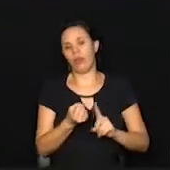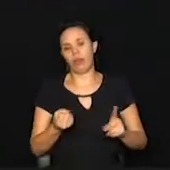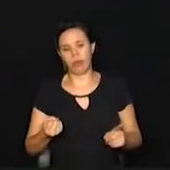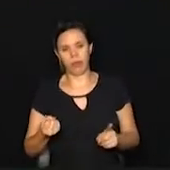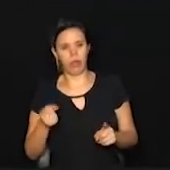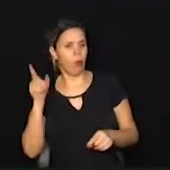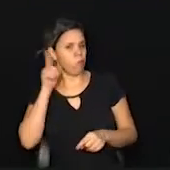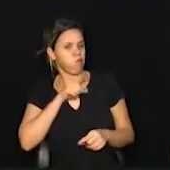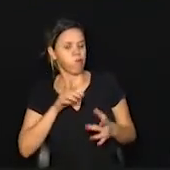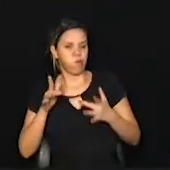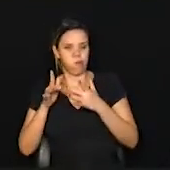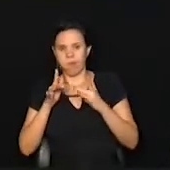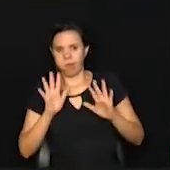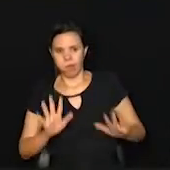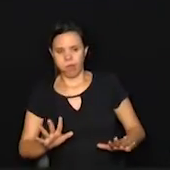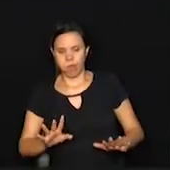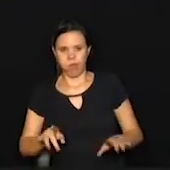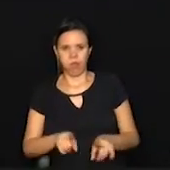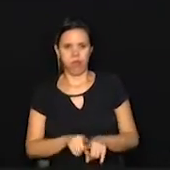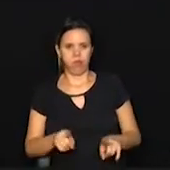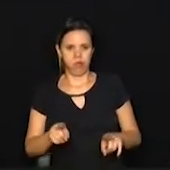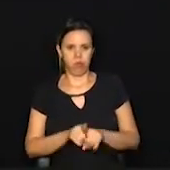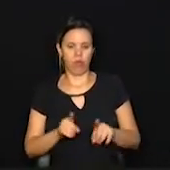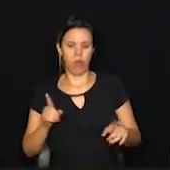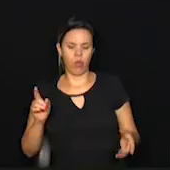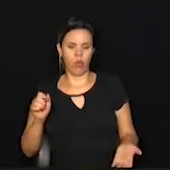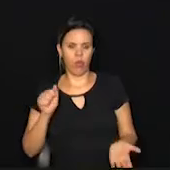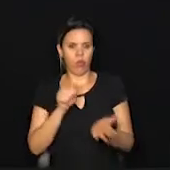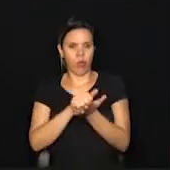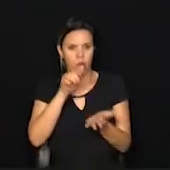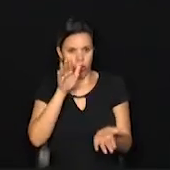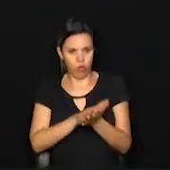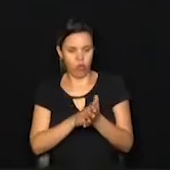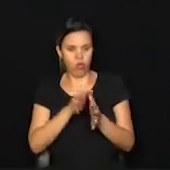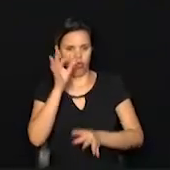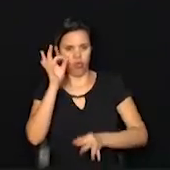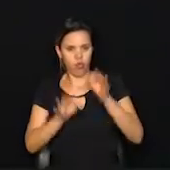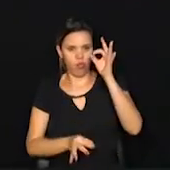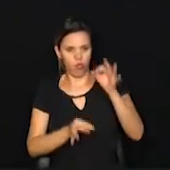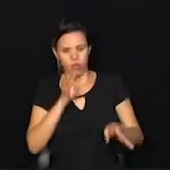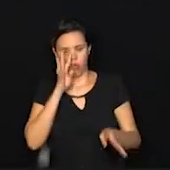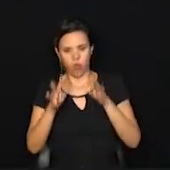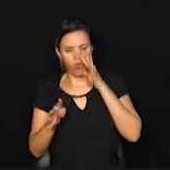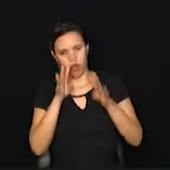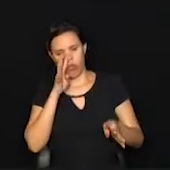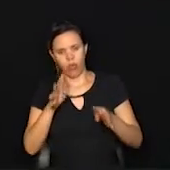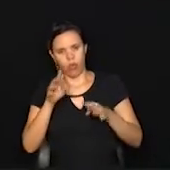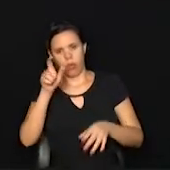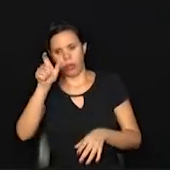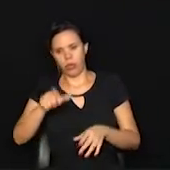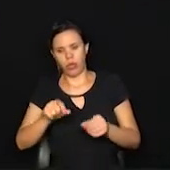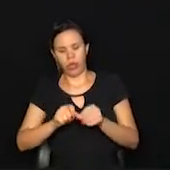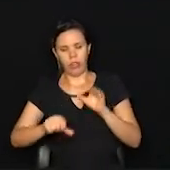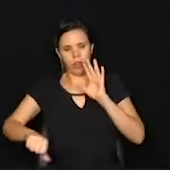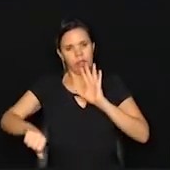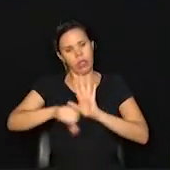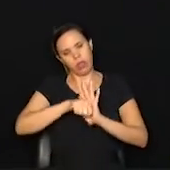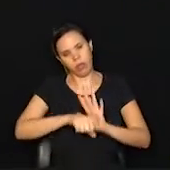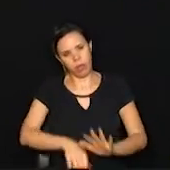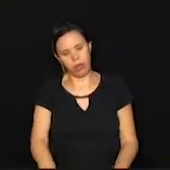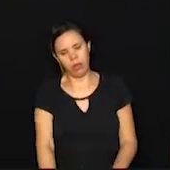com os Estados Unidos e disposição de punir julgar condenar quem cometeu o crime